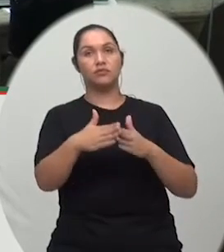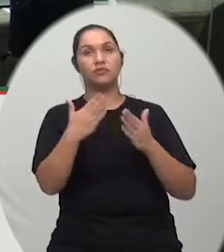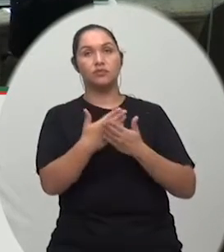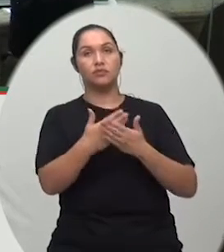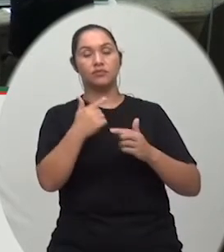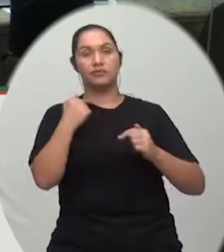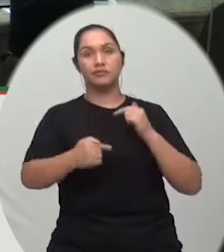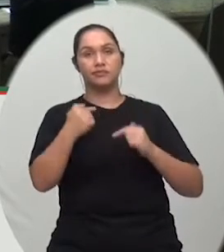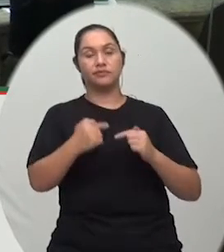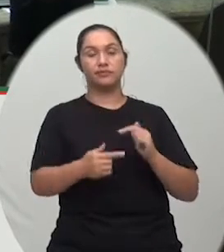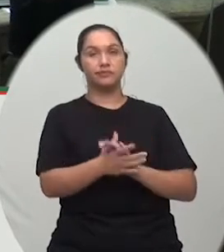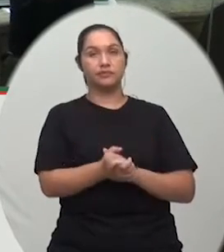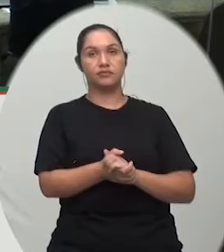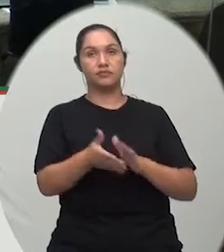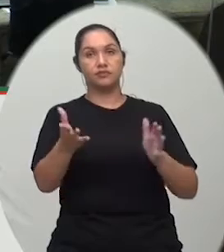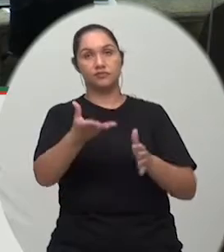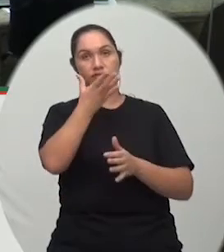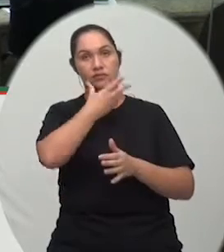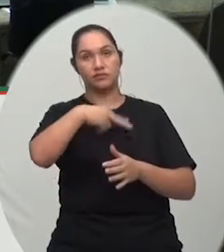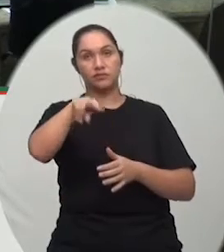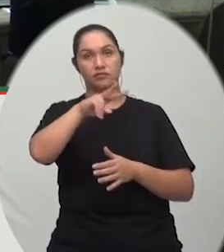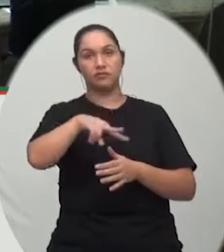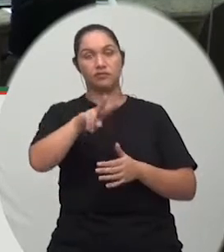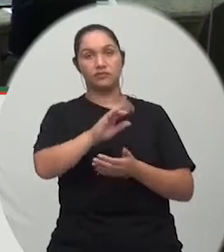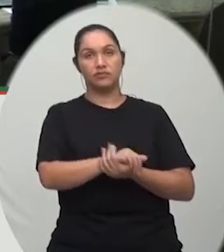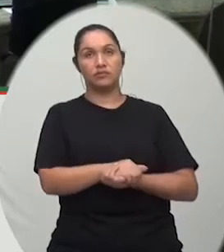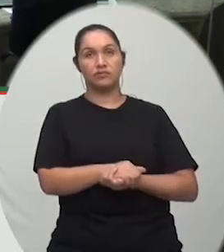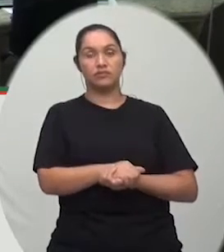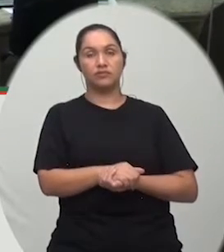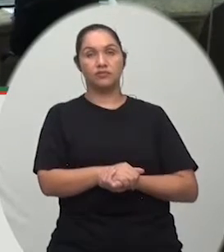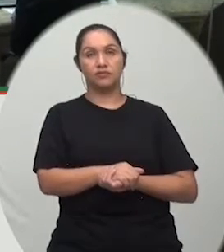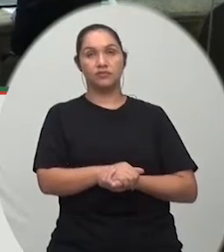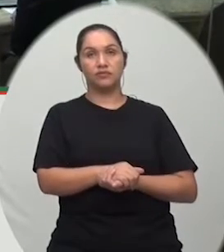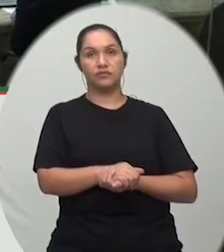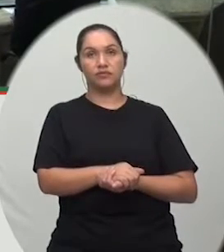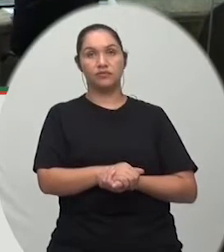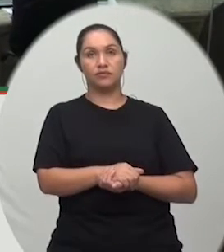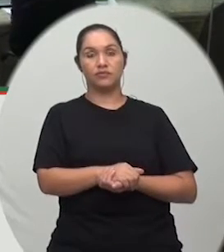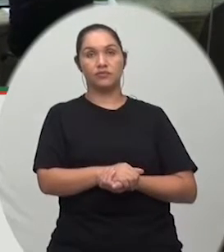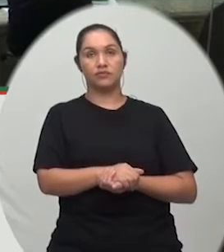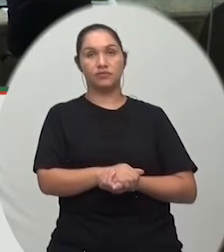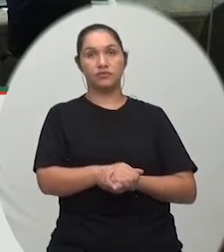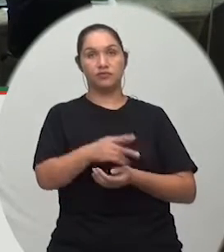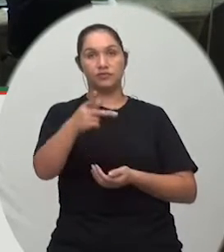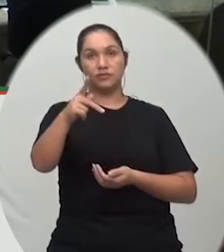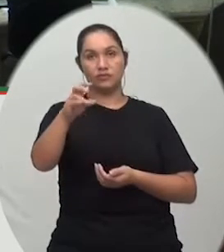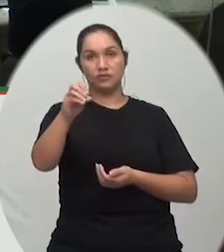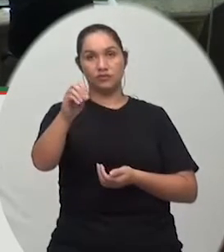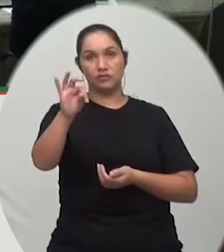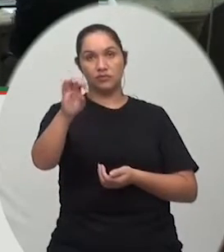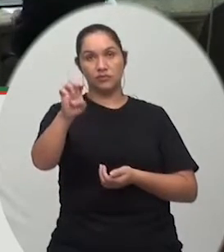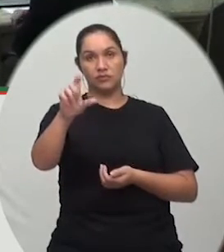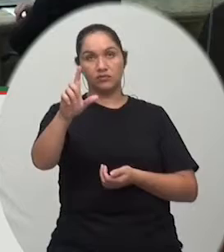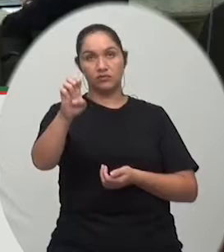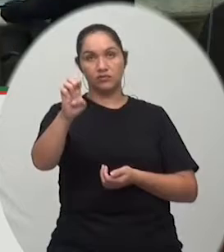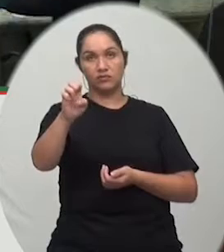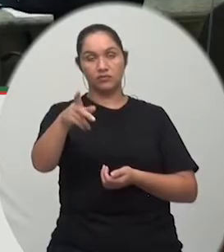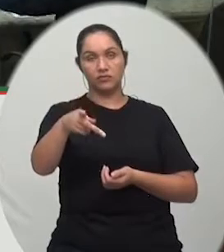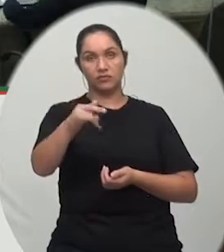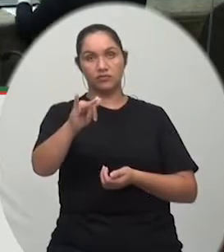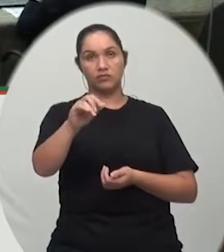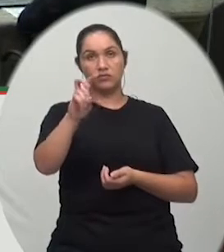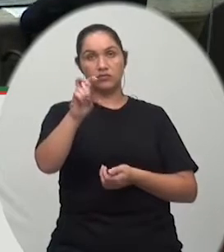requerimento continua em discussão. Com a palavra, vereador Potilek. O vereador dispõe